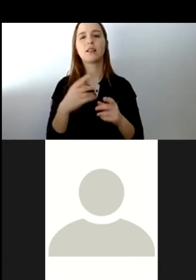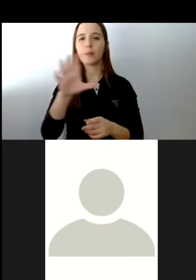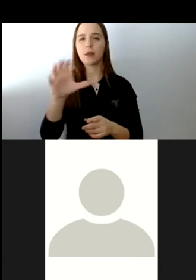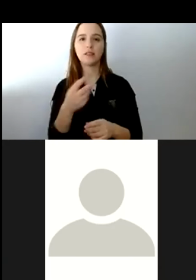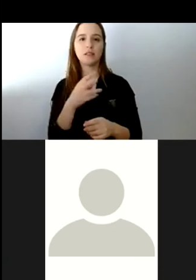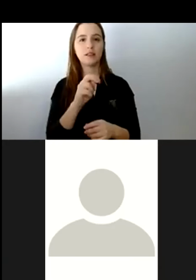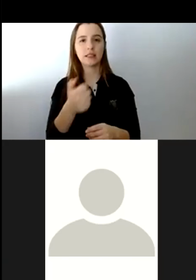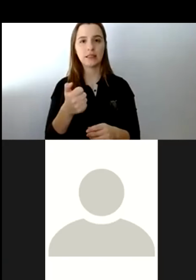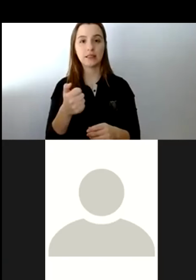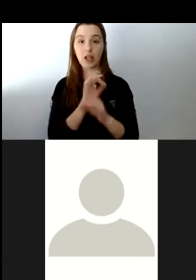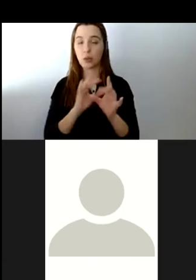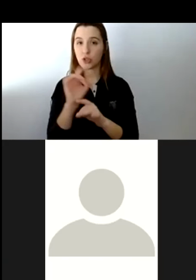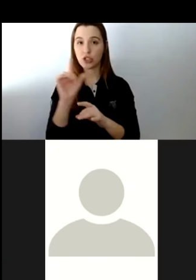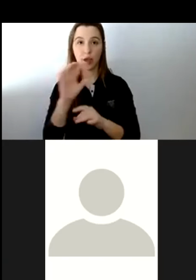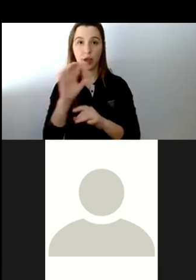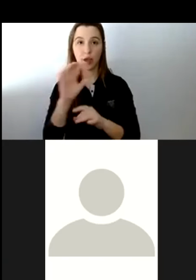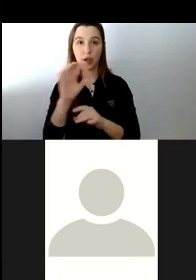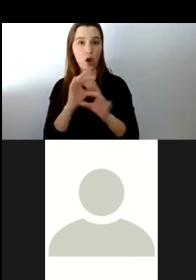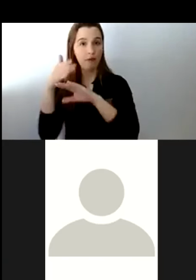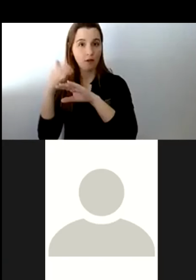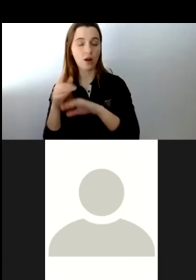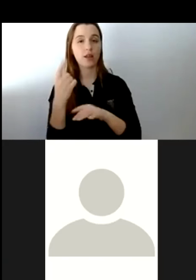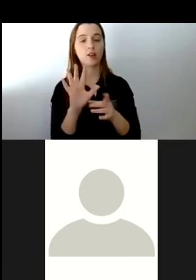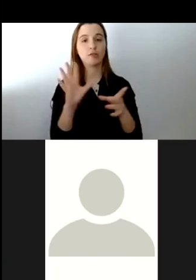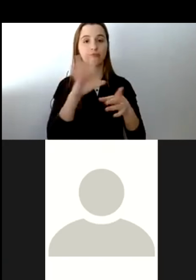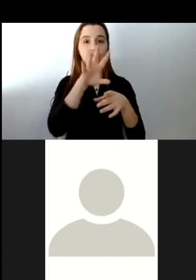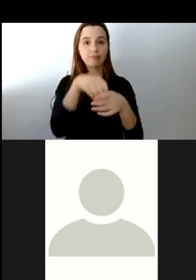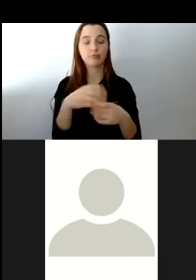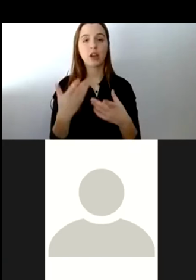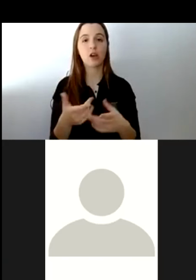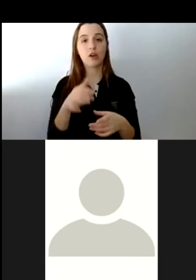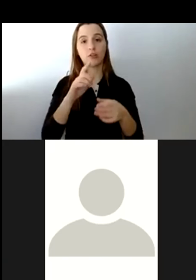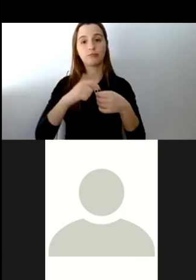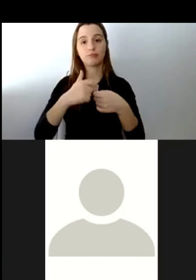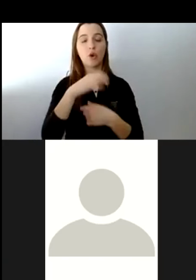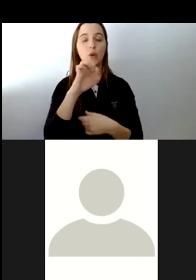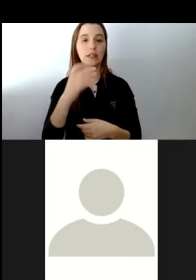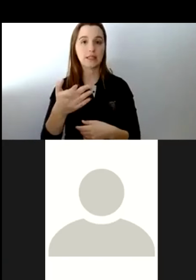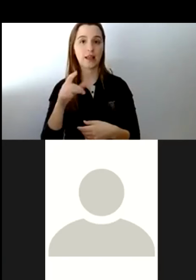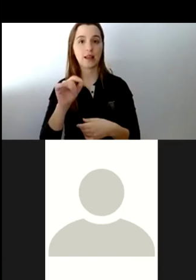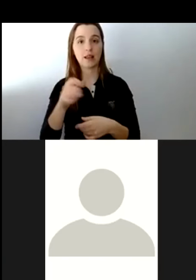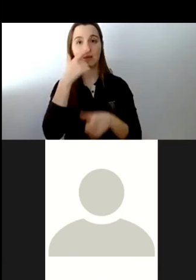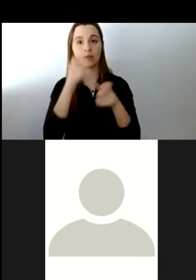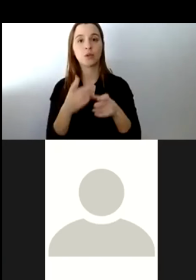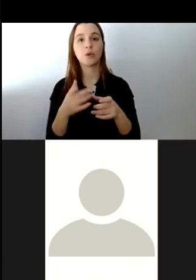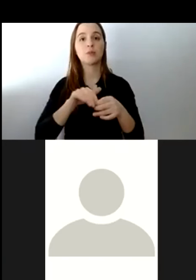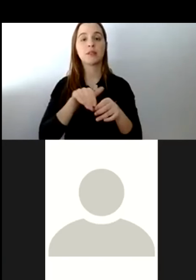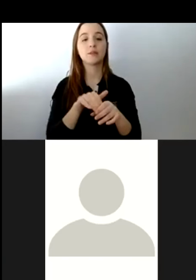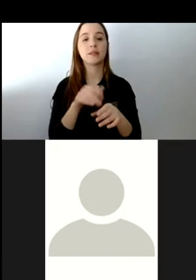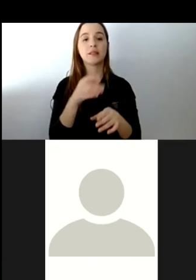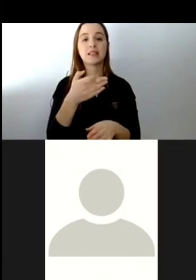países fora da Europa. Integra atualmente 87 beneficiários e 750 participantes, sendo